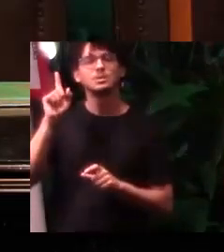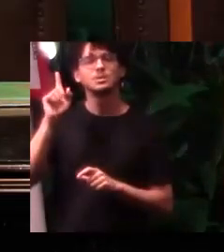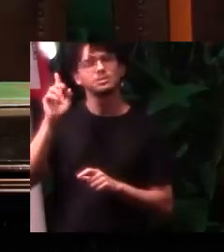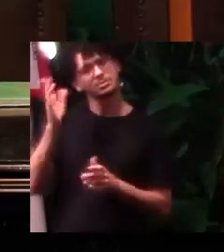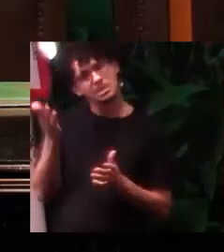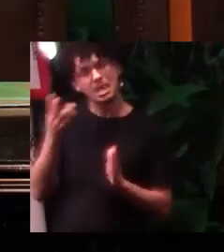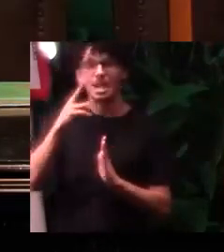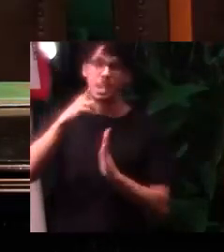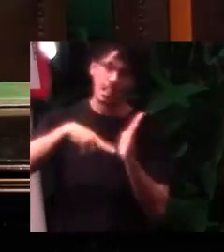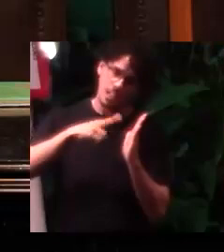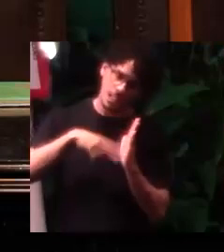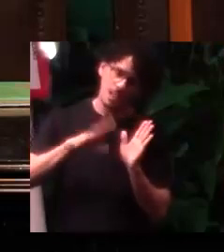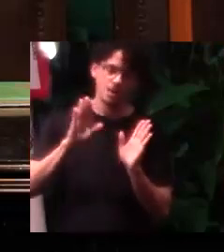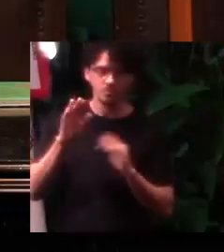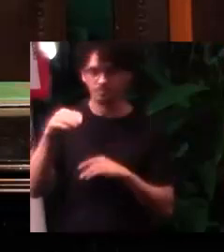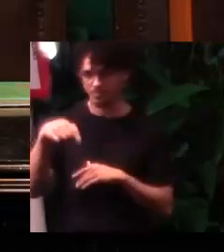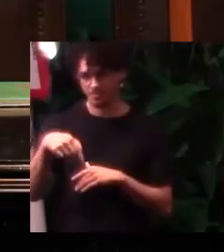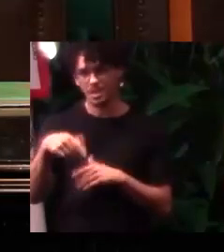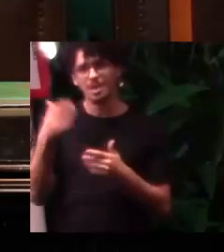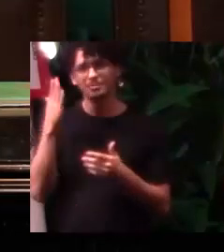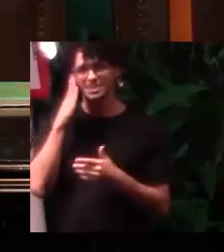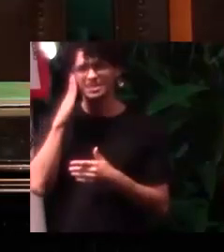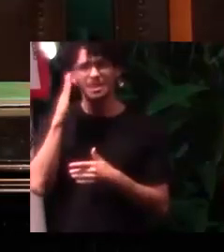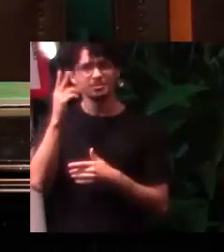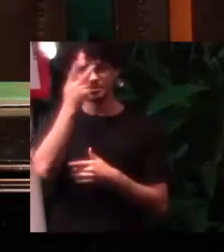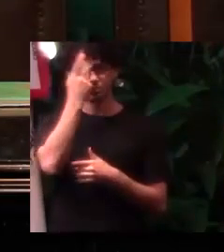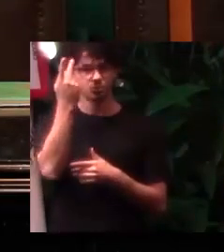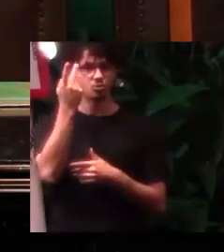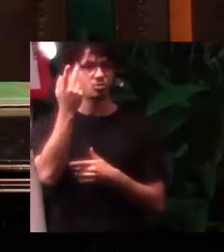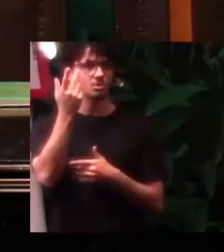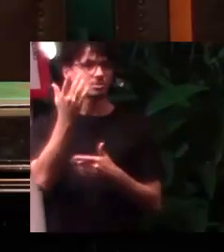Quem leu não apenas para cá, porque tem pessoas aqui que também